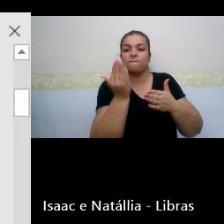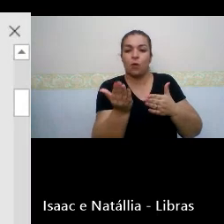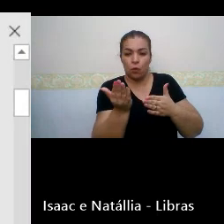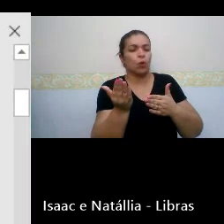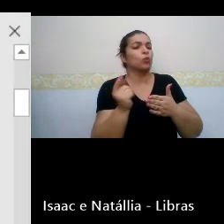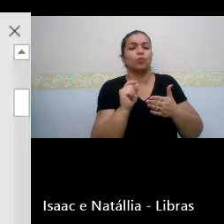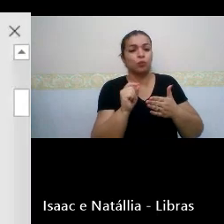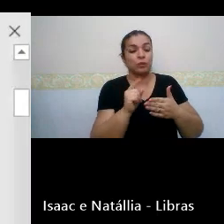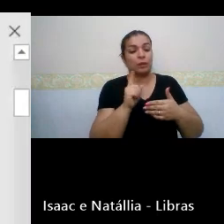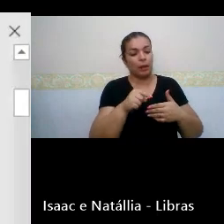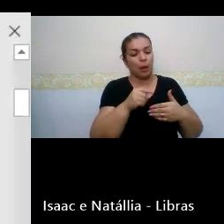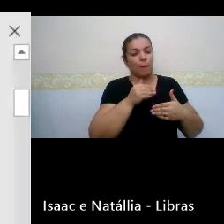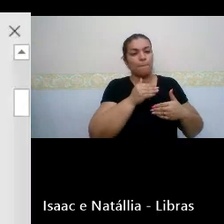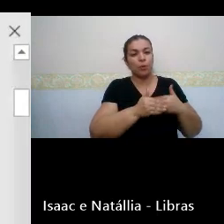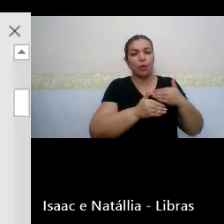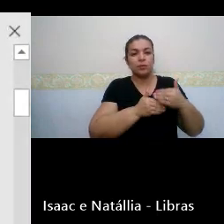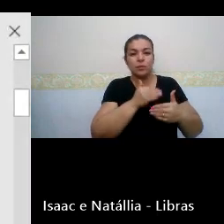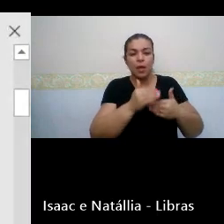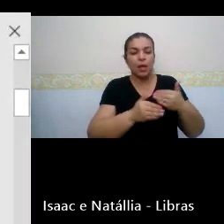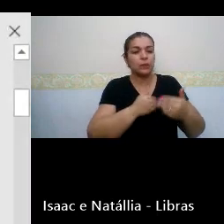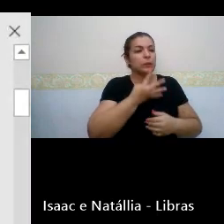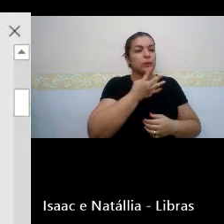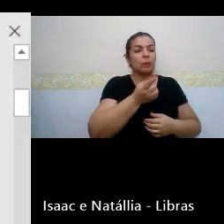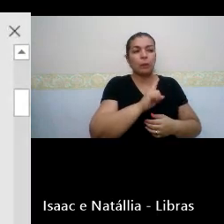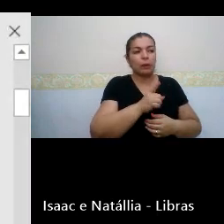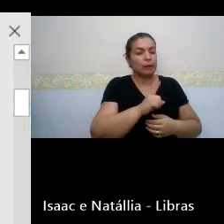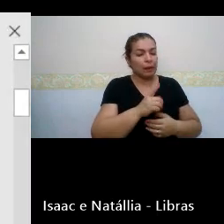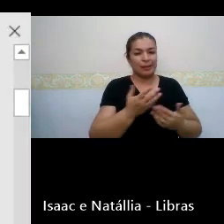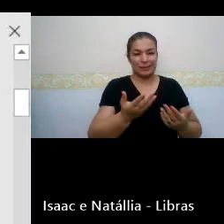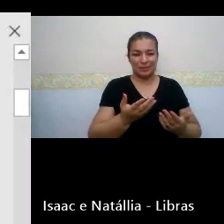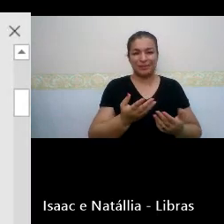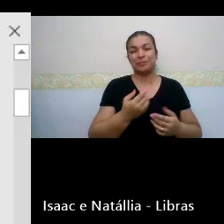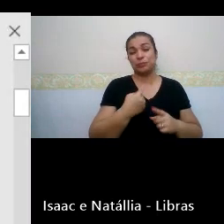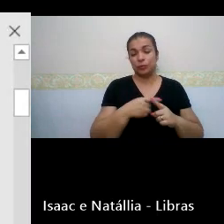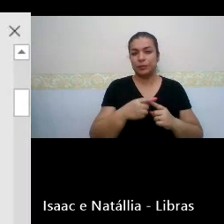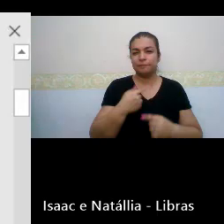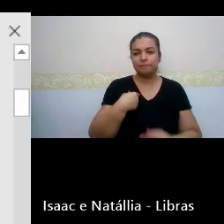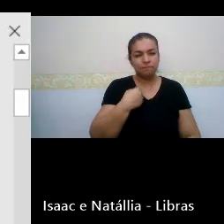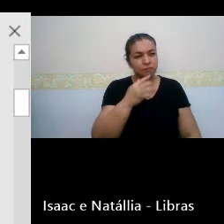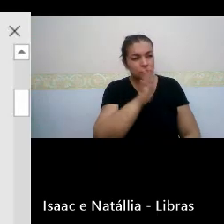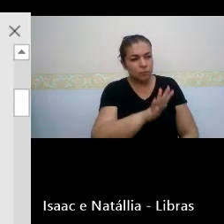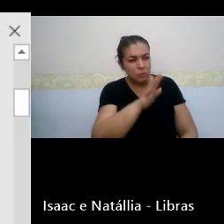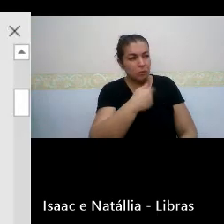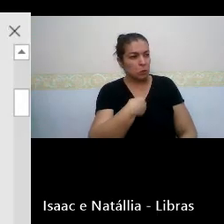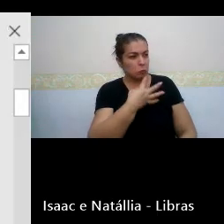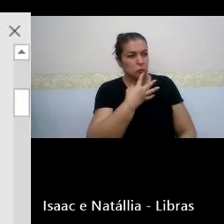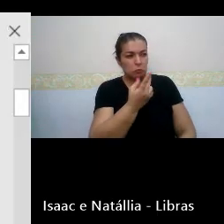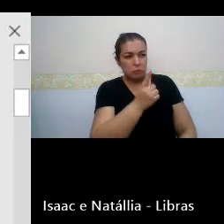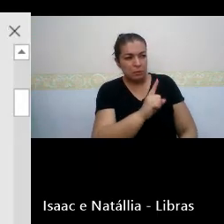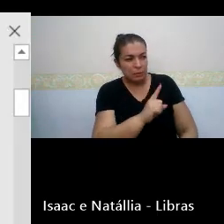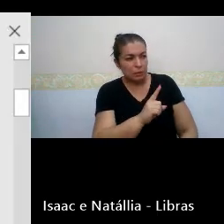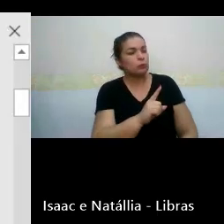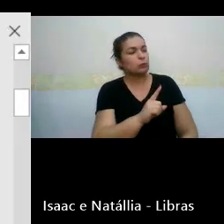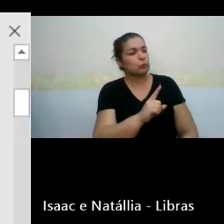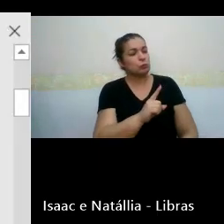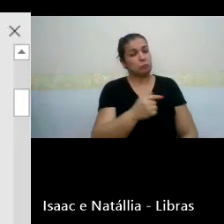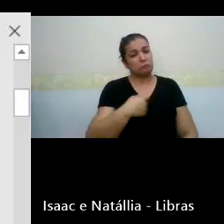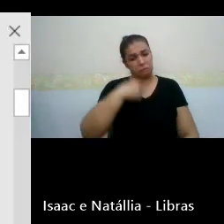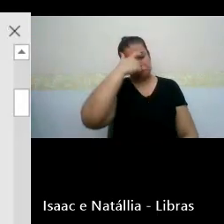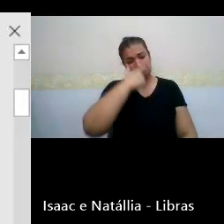processo de desconhecimento. Eu não conheço e eu vou sair desse estado de